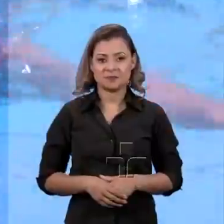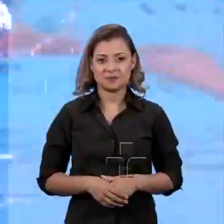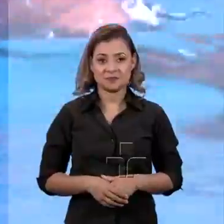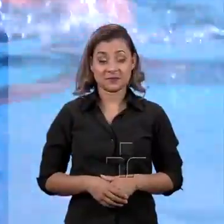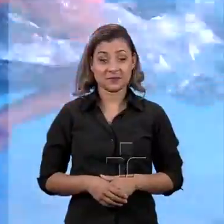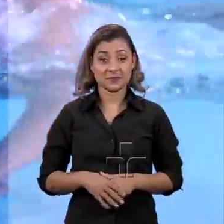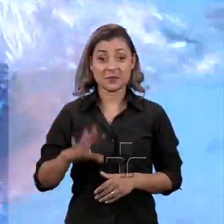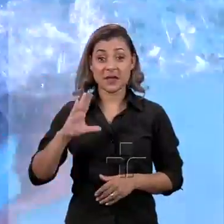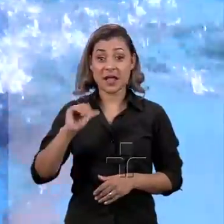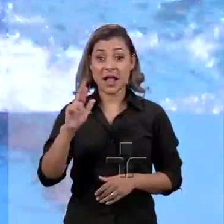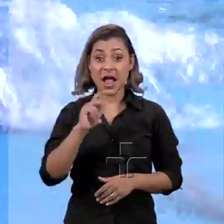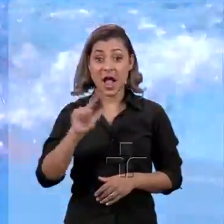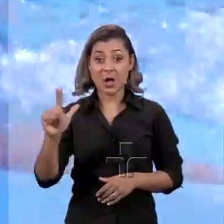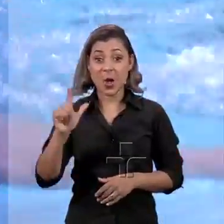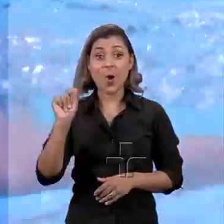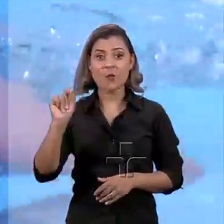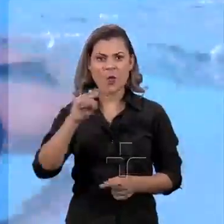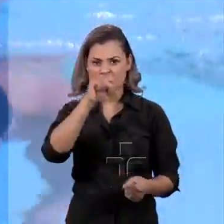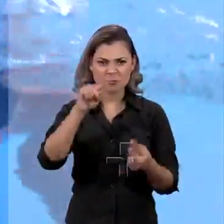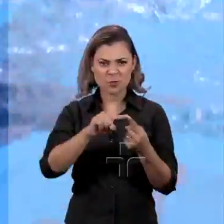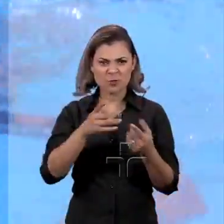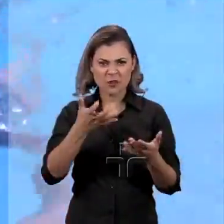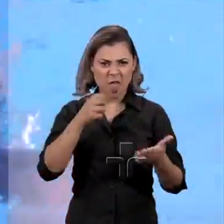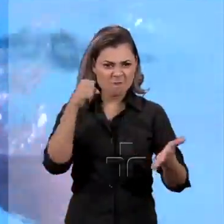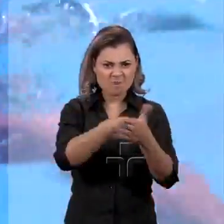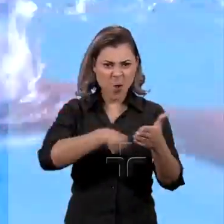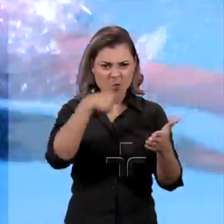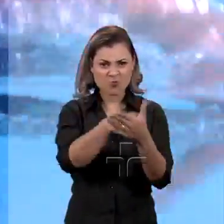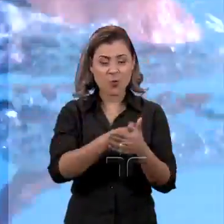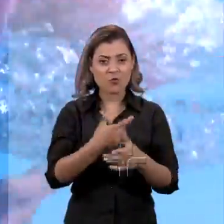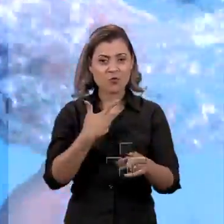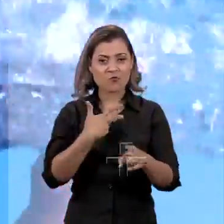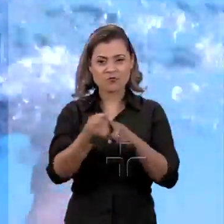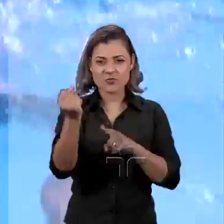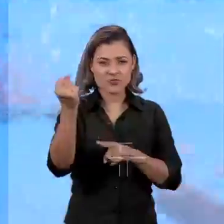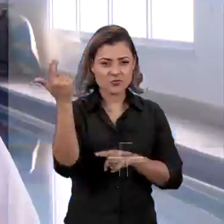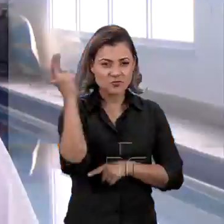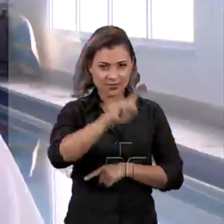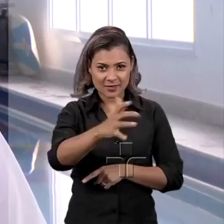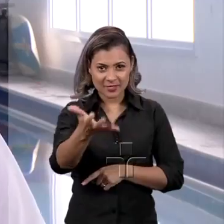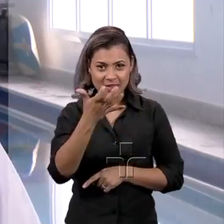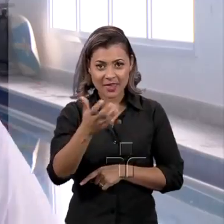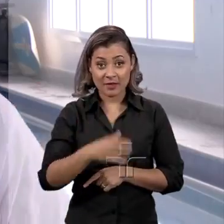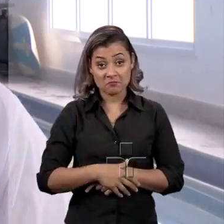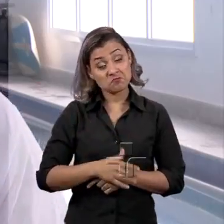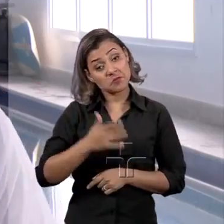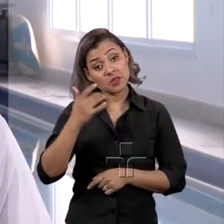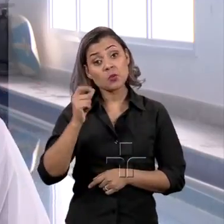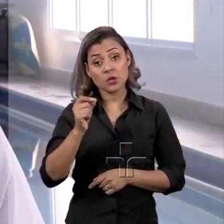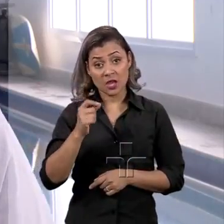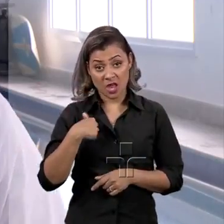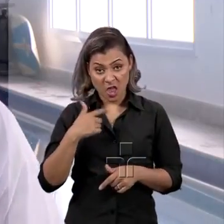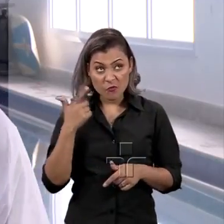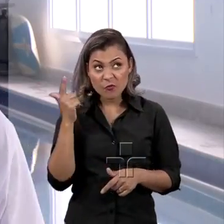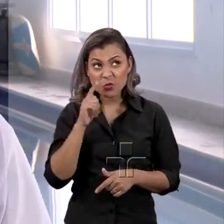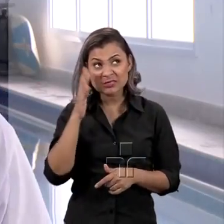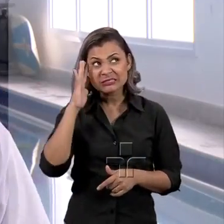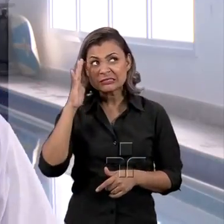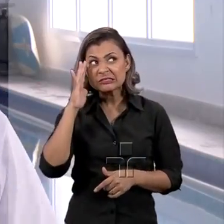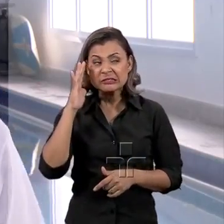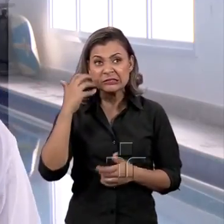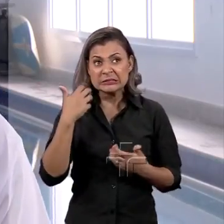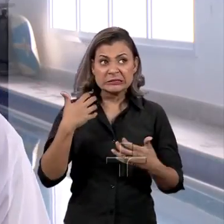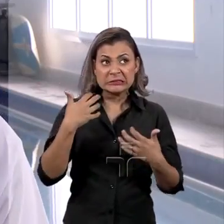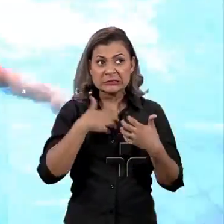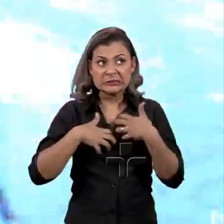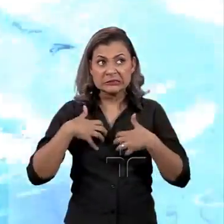leva a Carol para mais perto do objetivo. Ser campeã. Você nunca pensa se eu vou conseguir, você já vai lá e faz. Aí você vê que você já vai lá e faz e